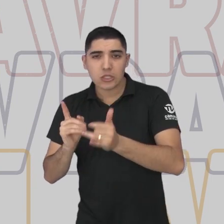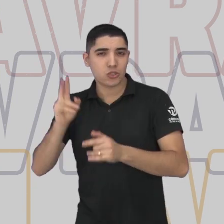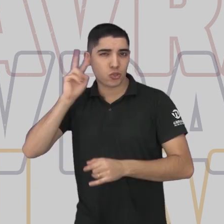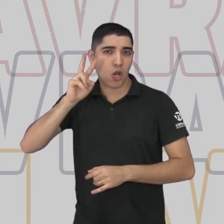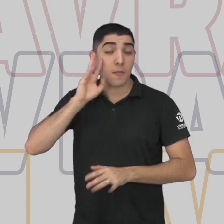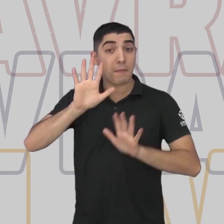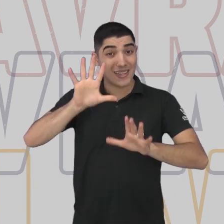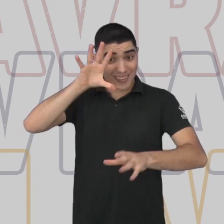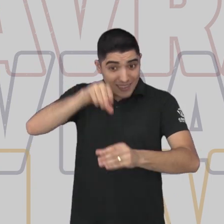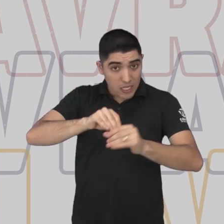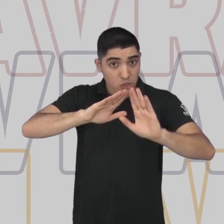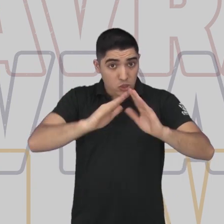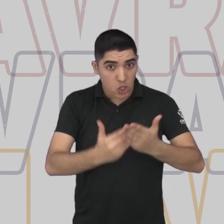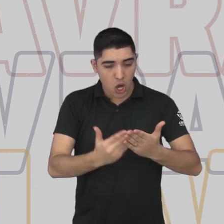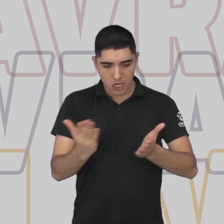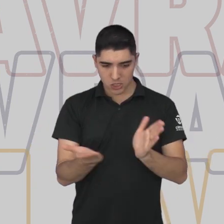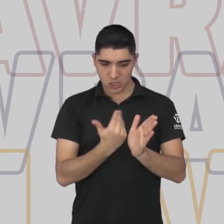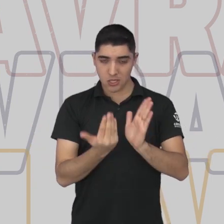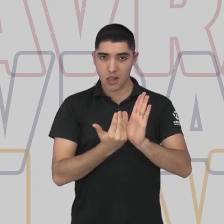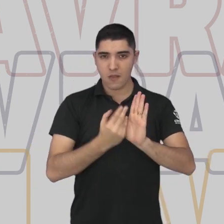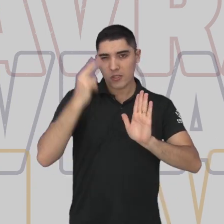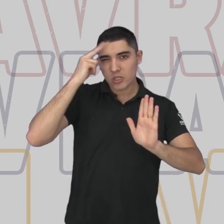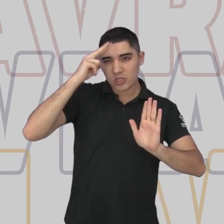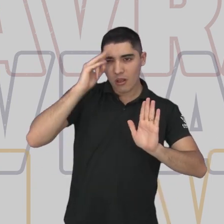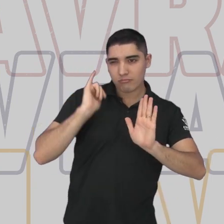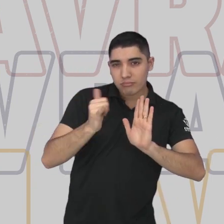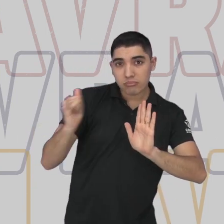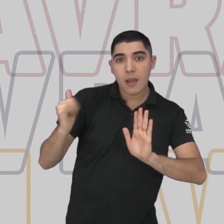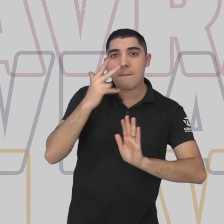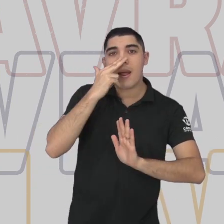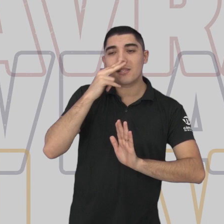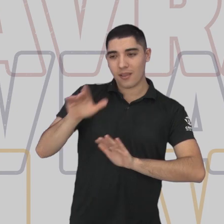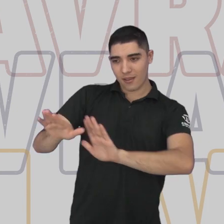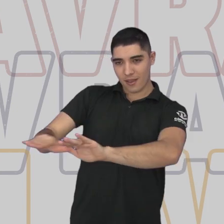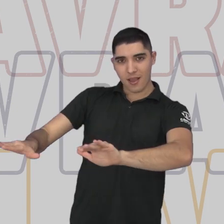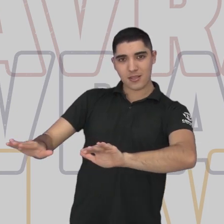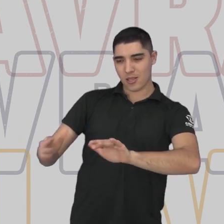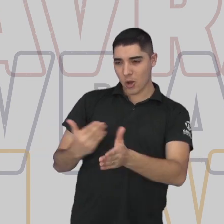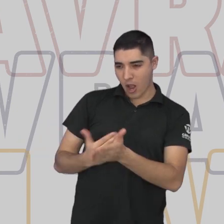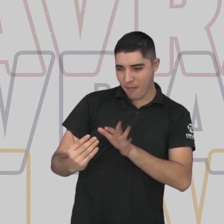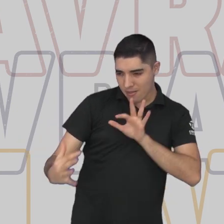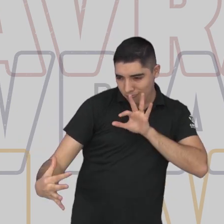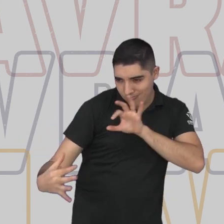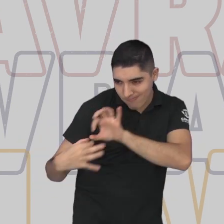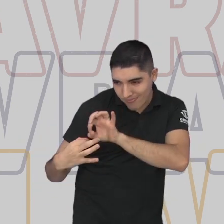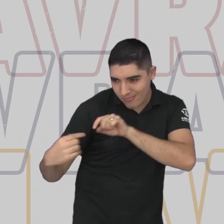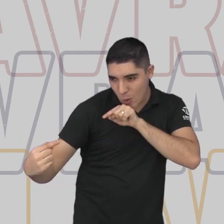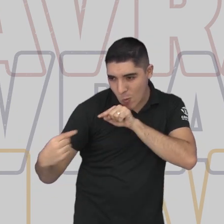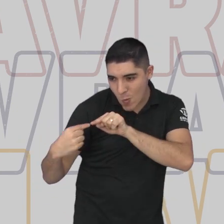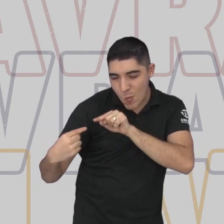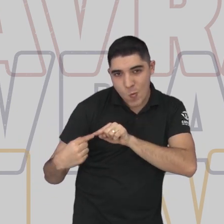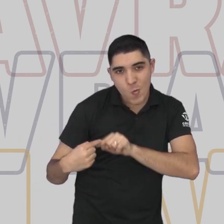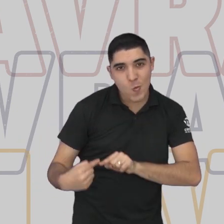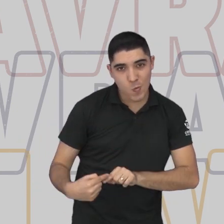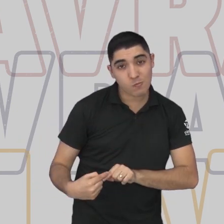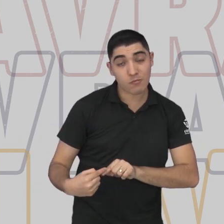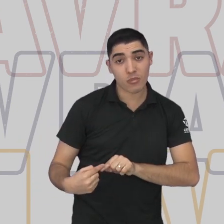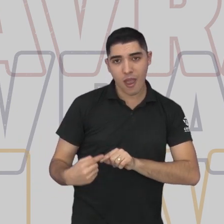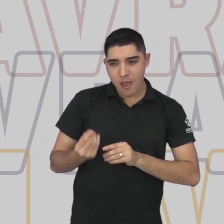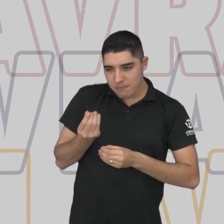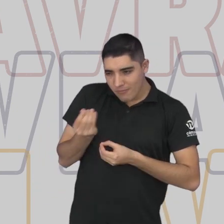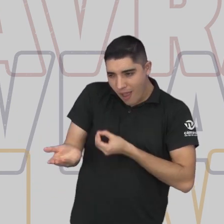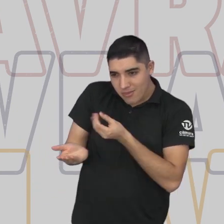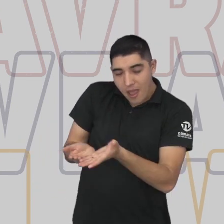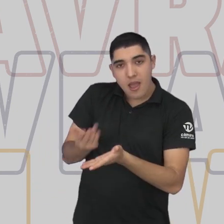história dentro de uma escola, a gente acaba criando laços com as crianças. E a gente criando esses laços, ela